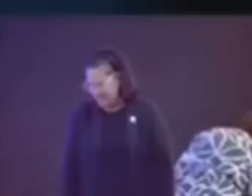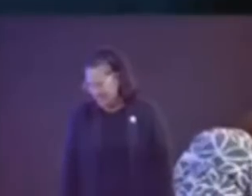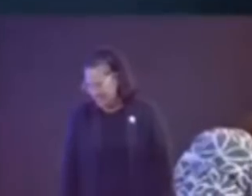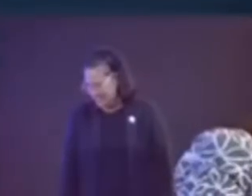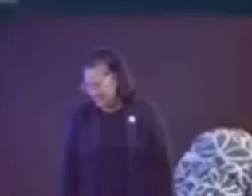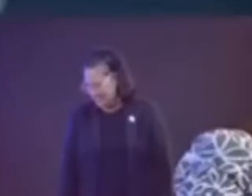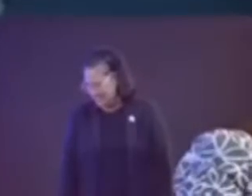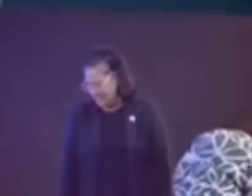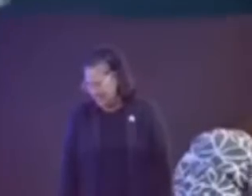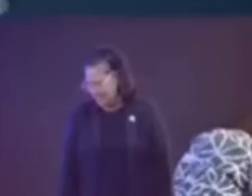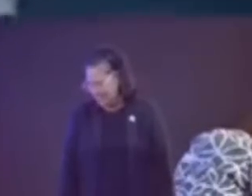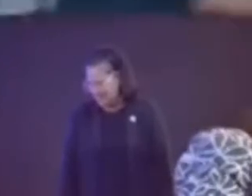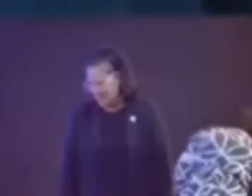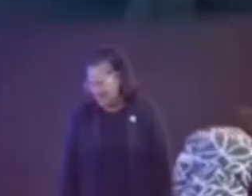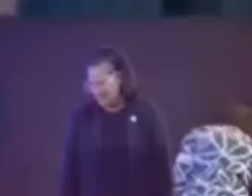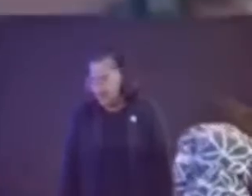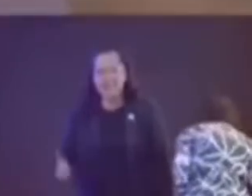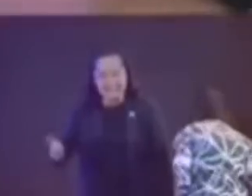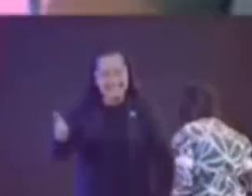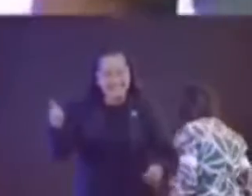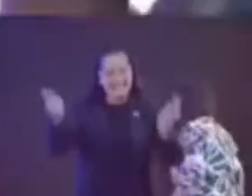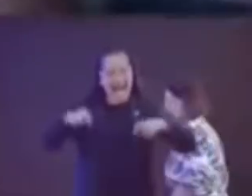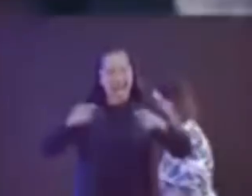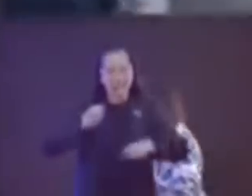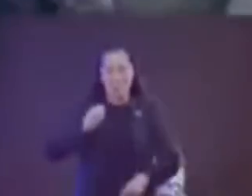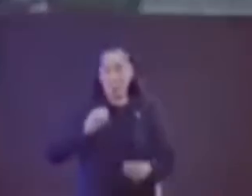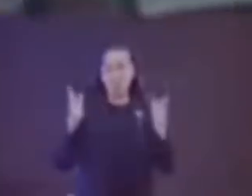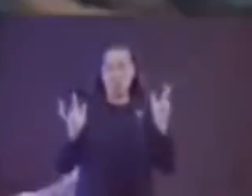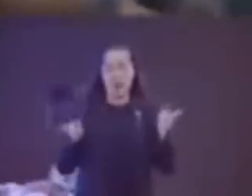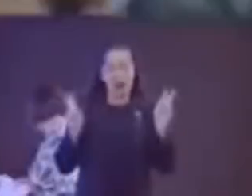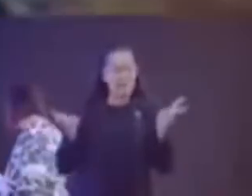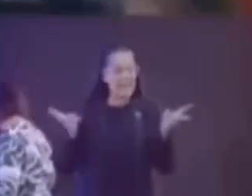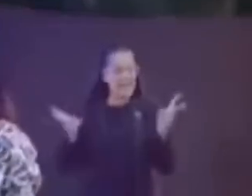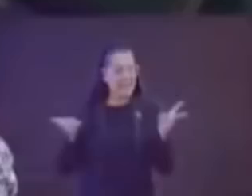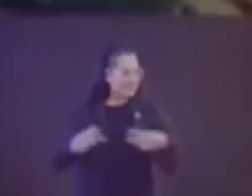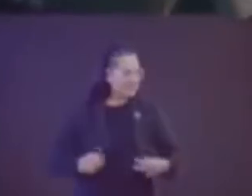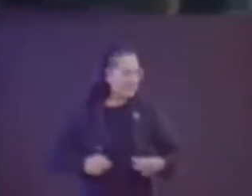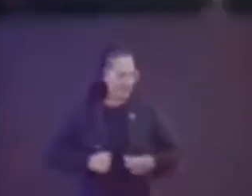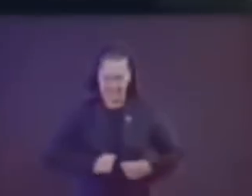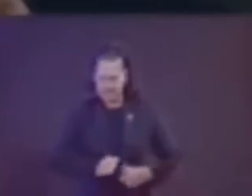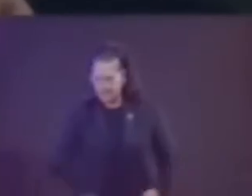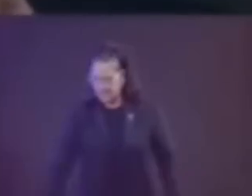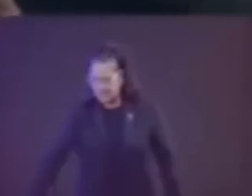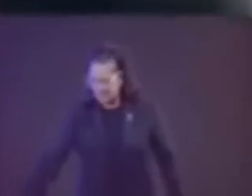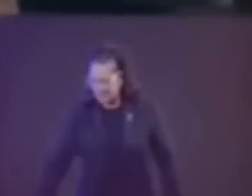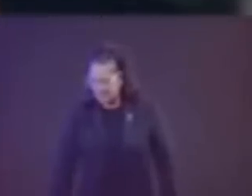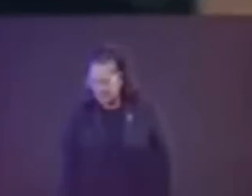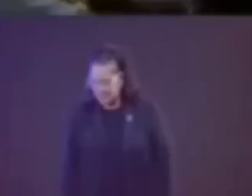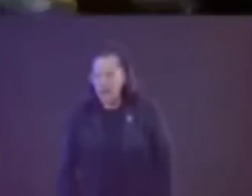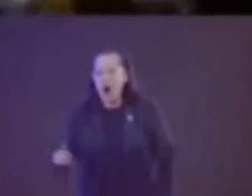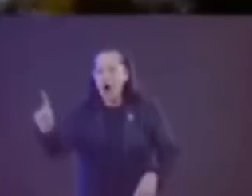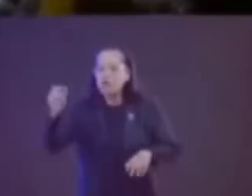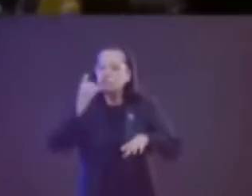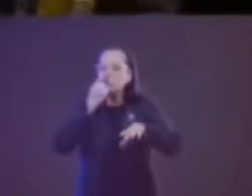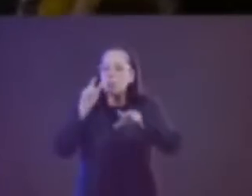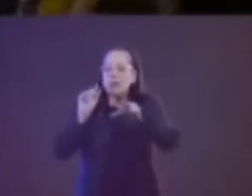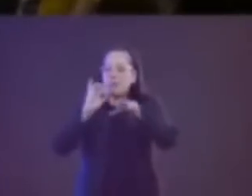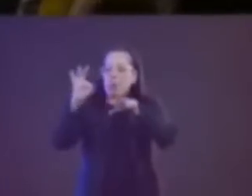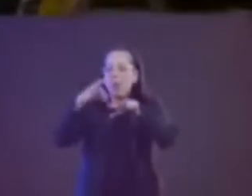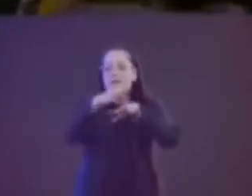Coube. Não, coube. Coube, é 37. Não mostra minha unha, não, que eu não fiz. Vamos